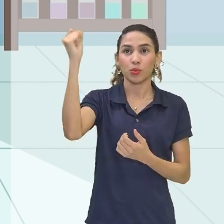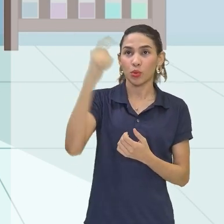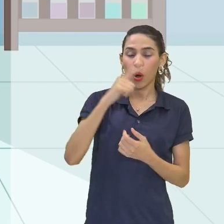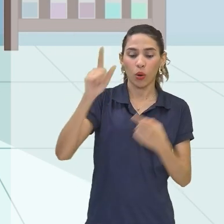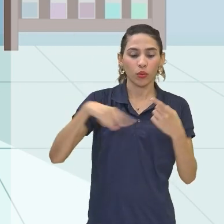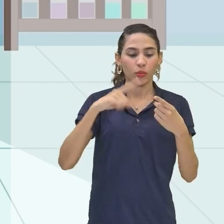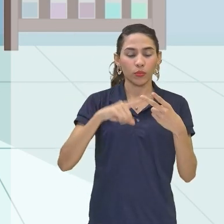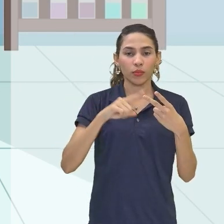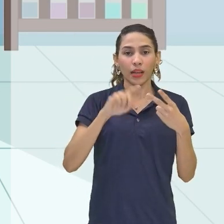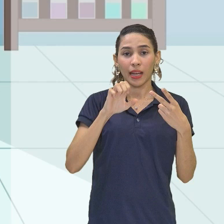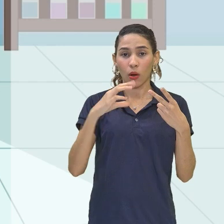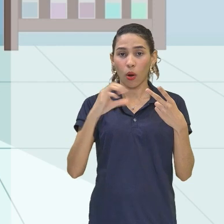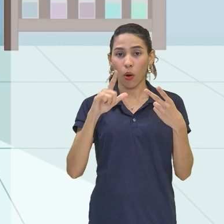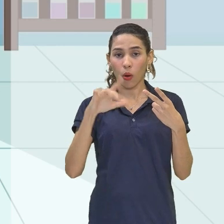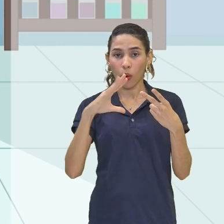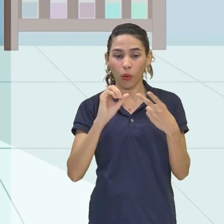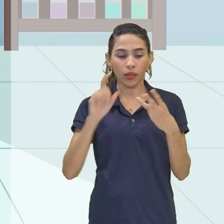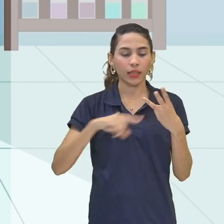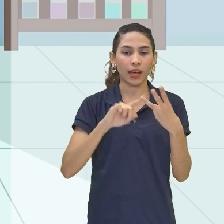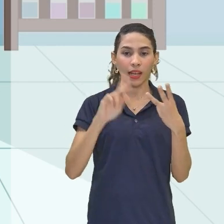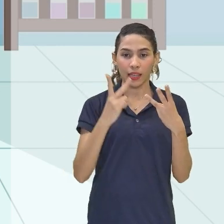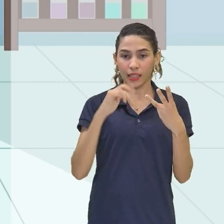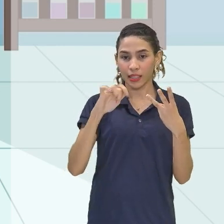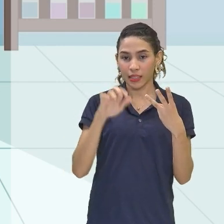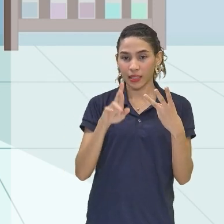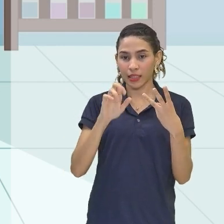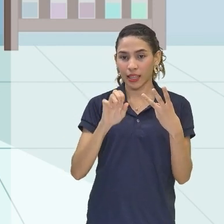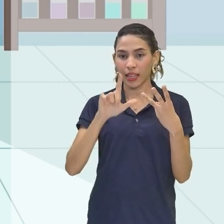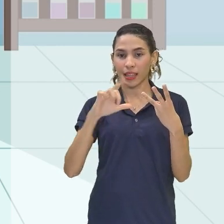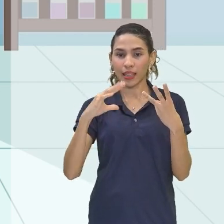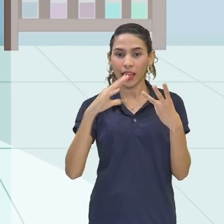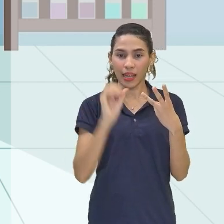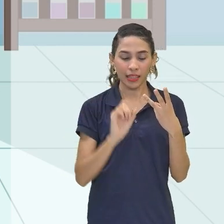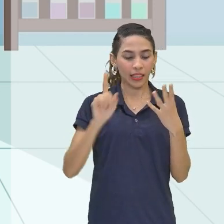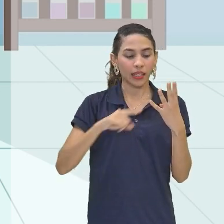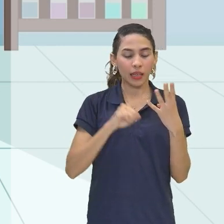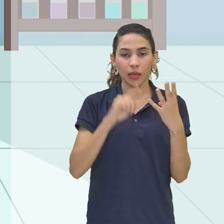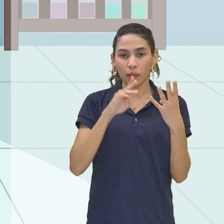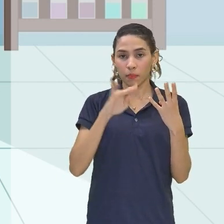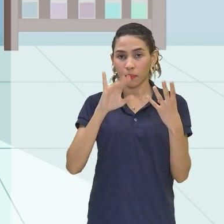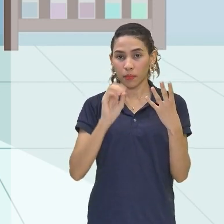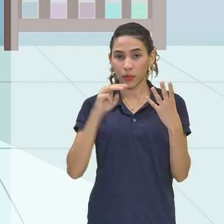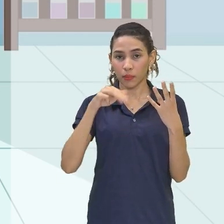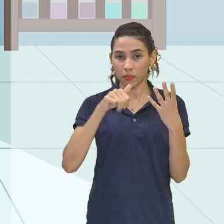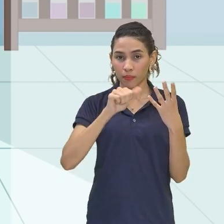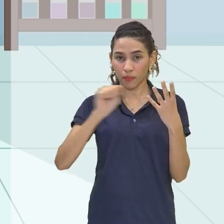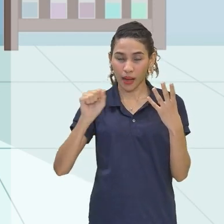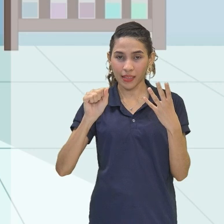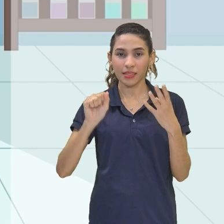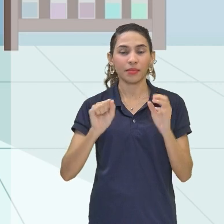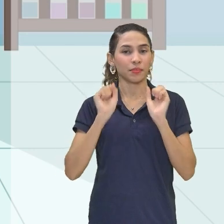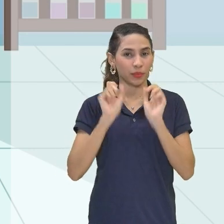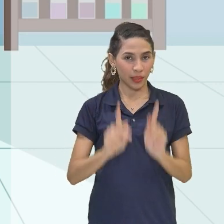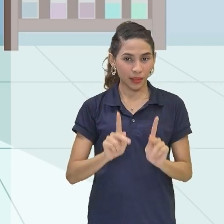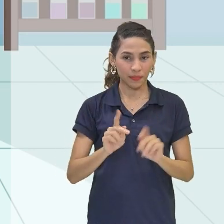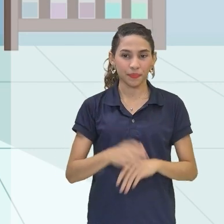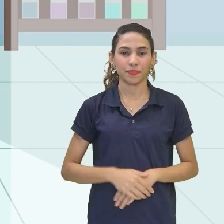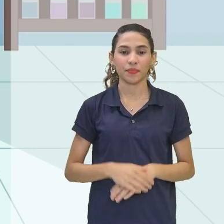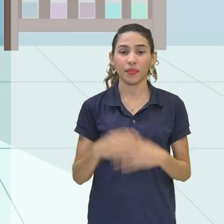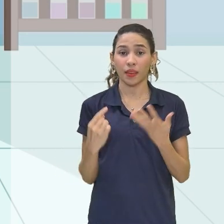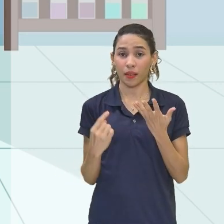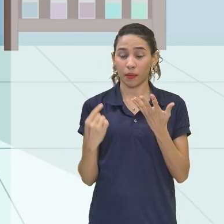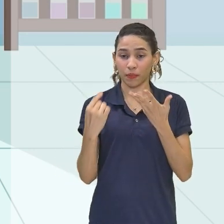a eólica, a hidrelétrica, a biomassa e a nuclear. Muito bem, pessoal. Então, essas